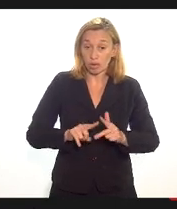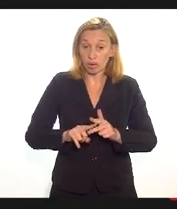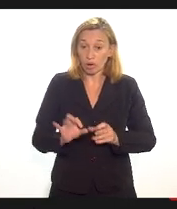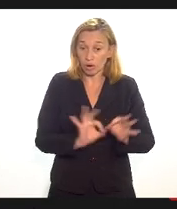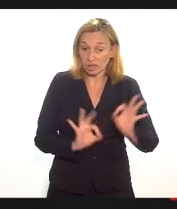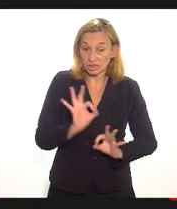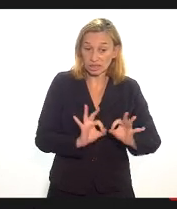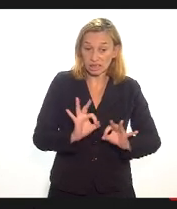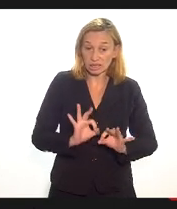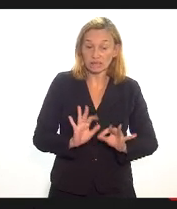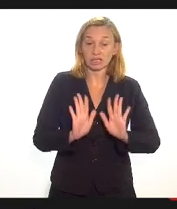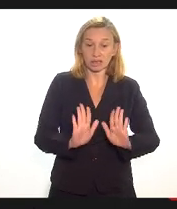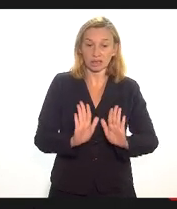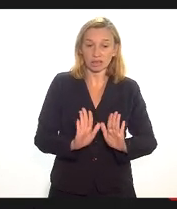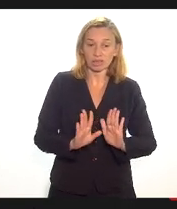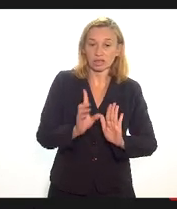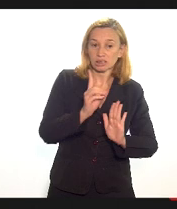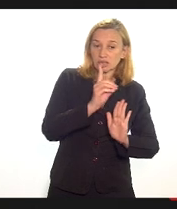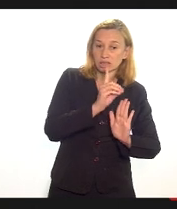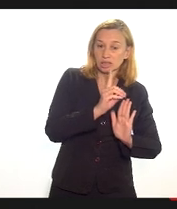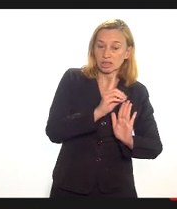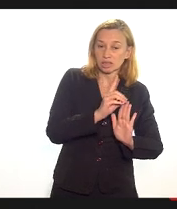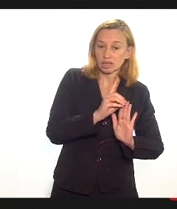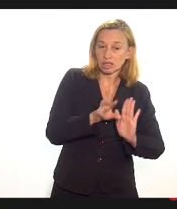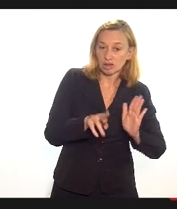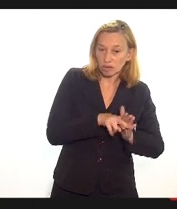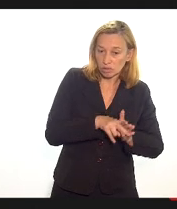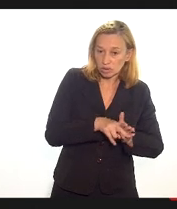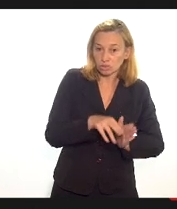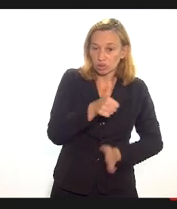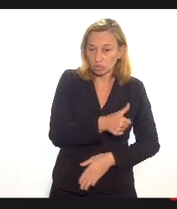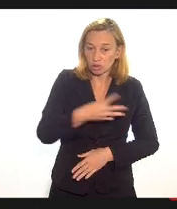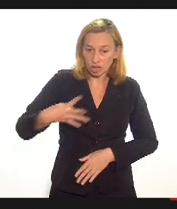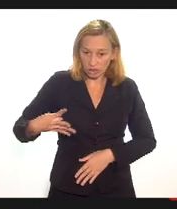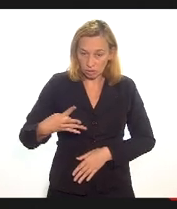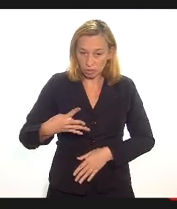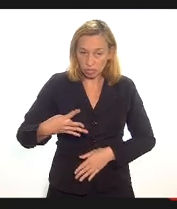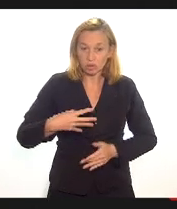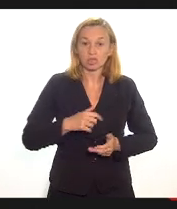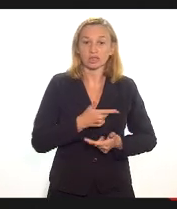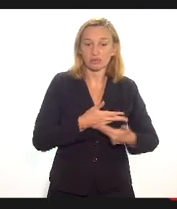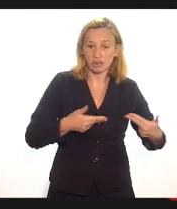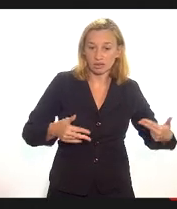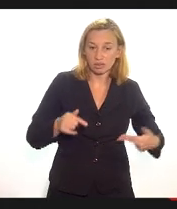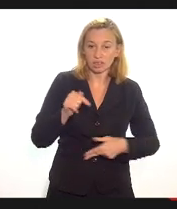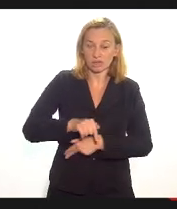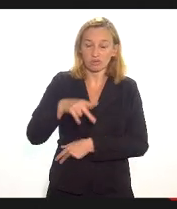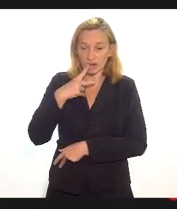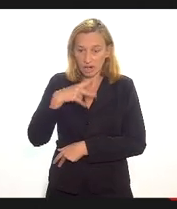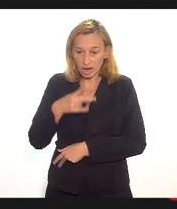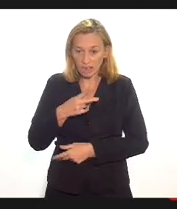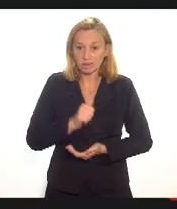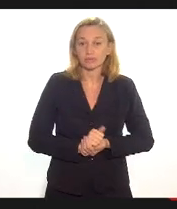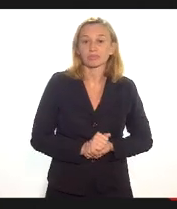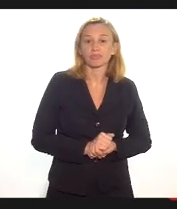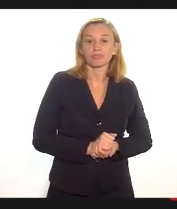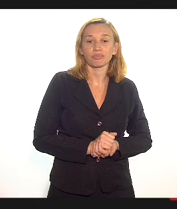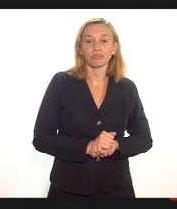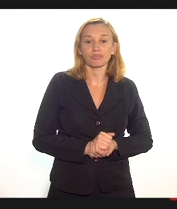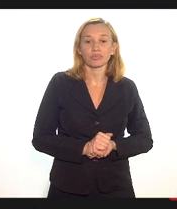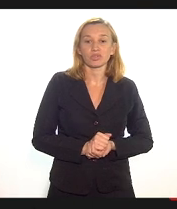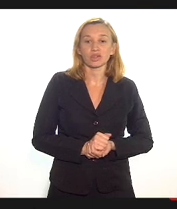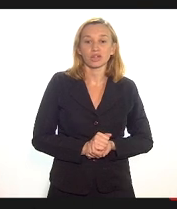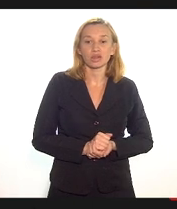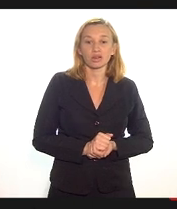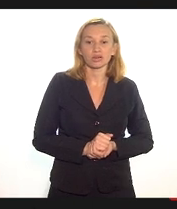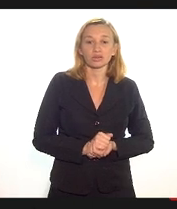partir da resolução ANP 12 de 2014, que a doutora Marta citou várias vezes aqui, essas balizas, as deduções